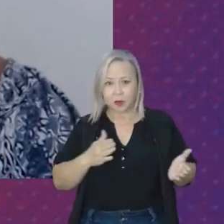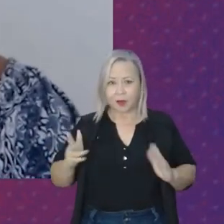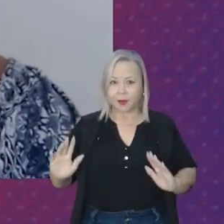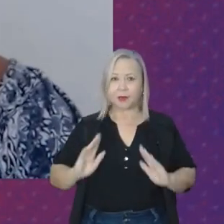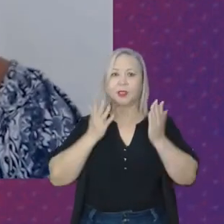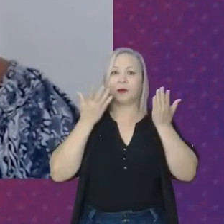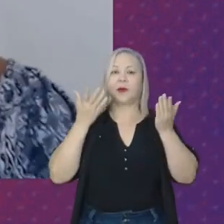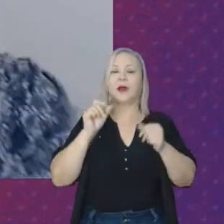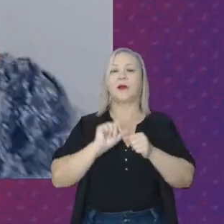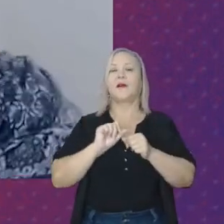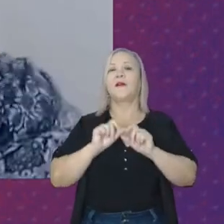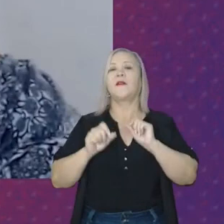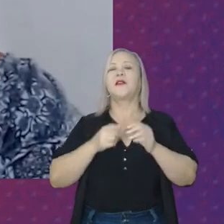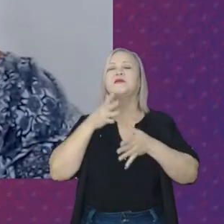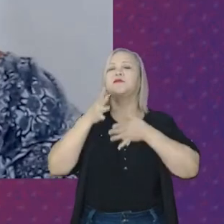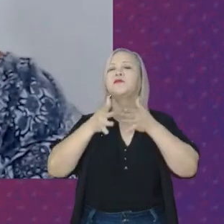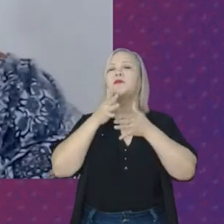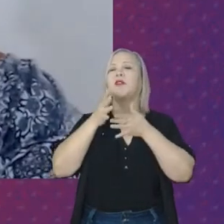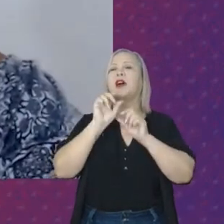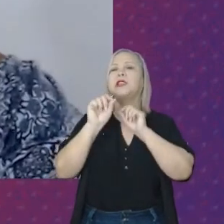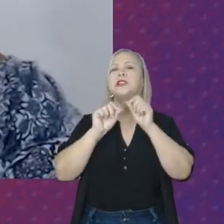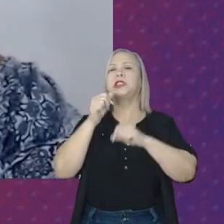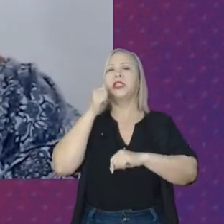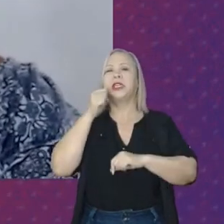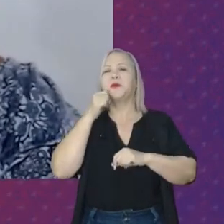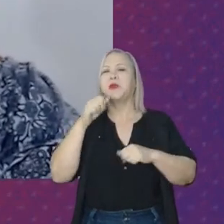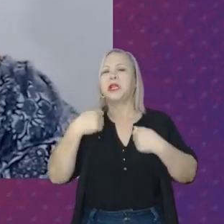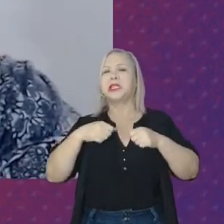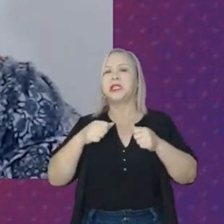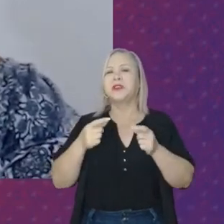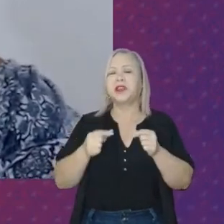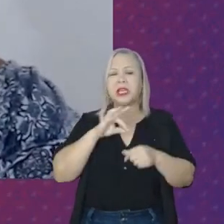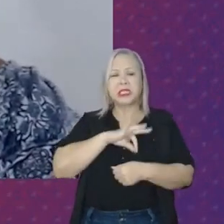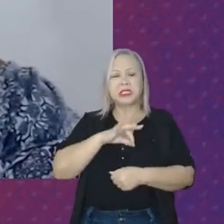campanha fazia uma fala de que mulher deveria ganhar